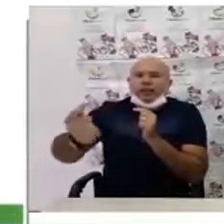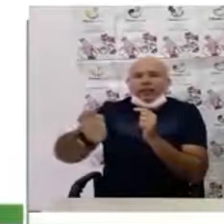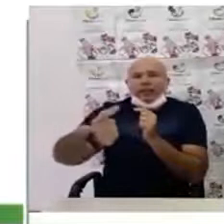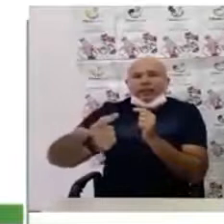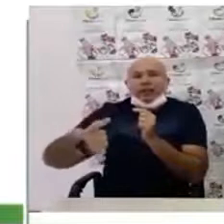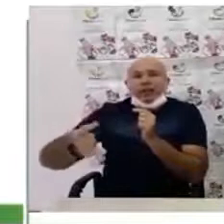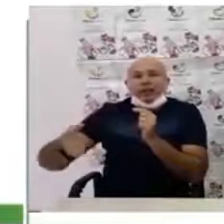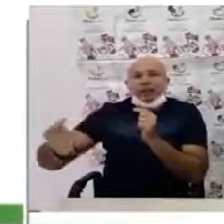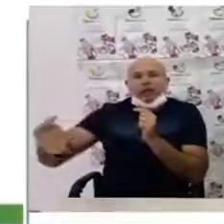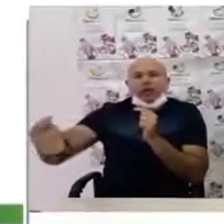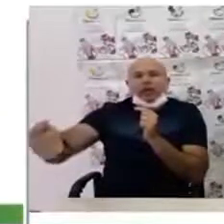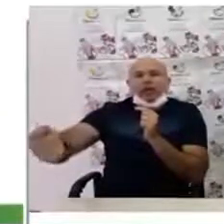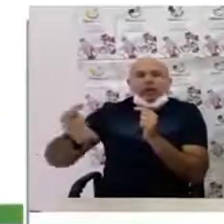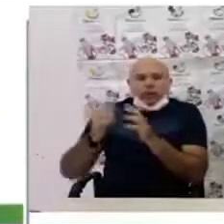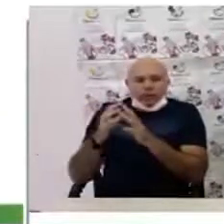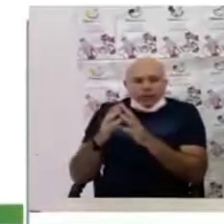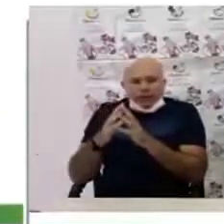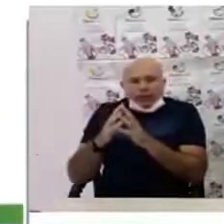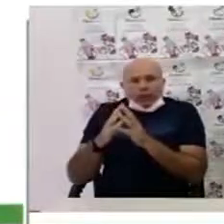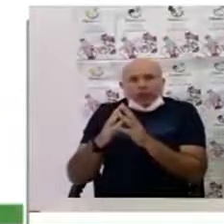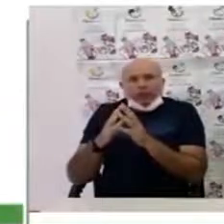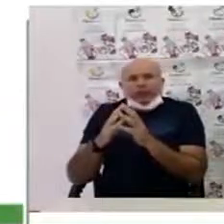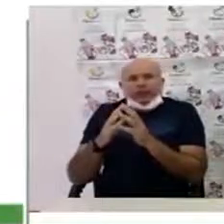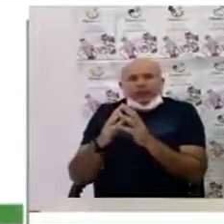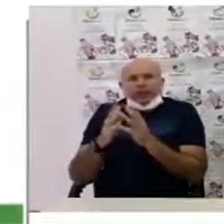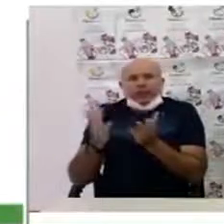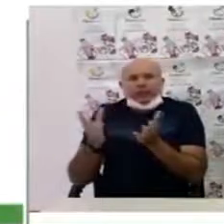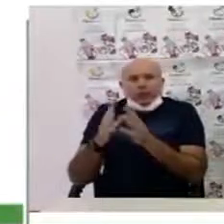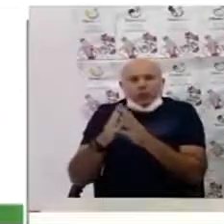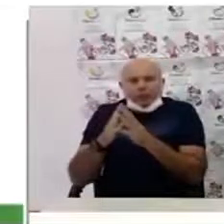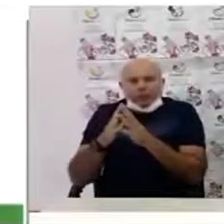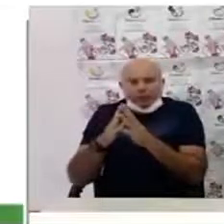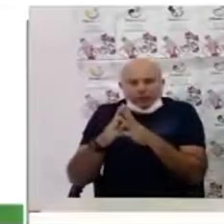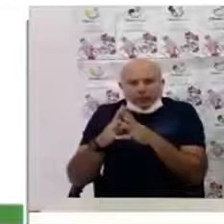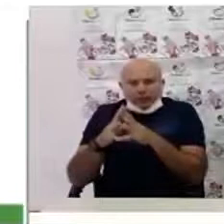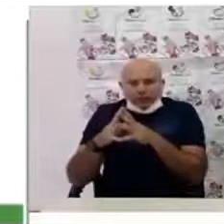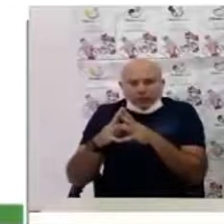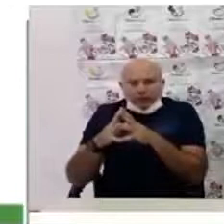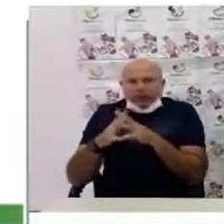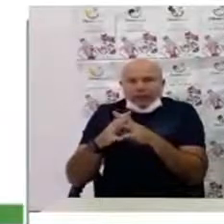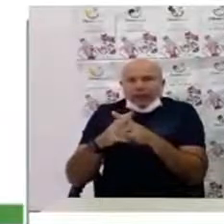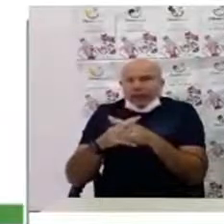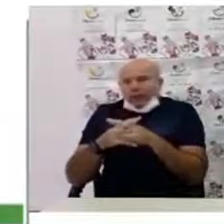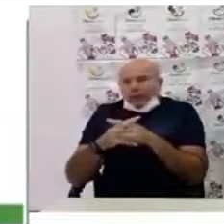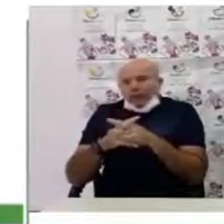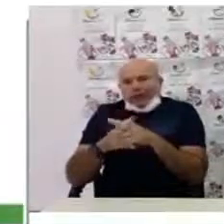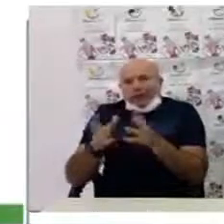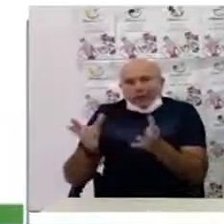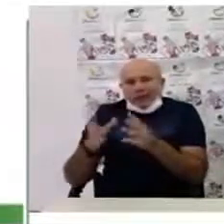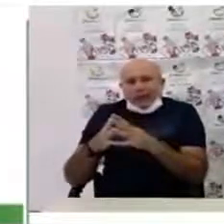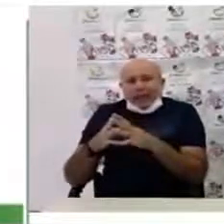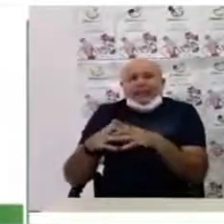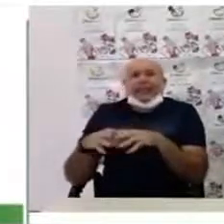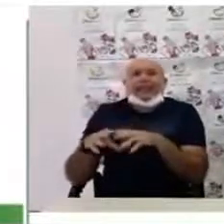ele entrar em espiral, ele vai se chocar com o núcleo. Então, como é que você explica esse comportamento no seu modelo, né? Aí, como eu digo nas